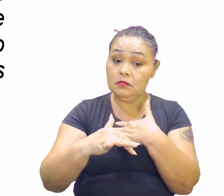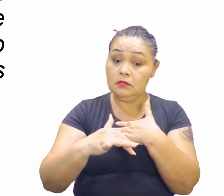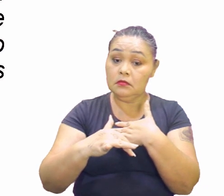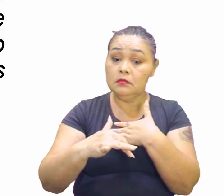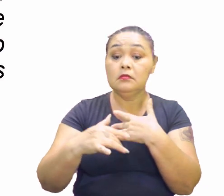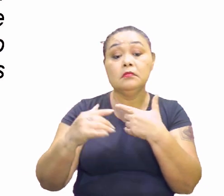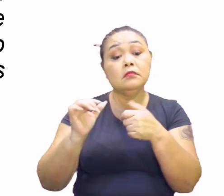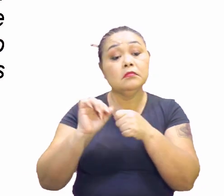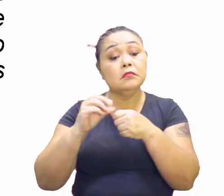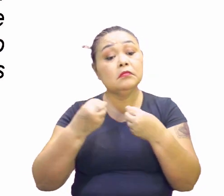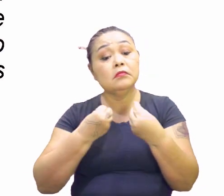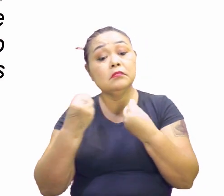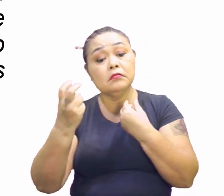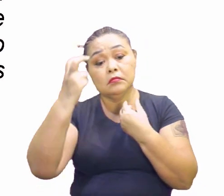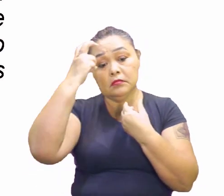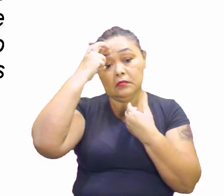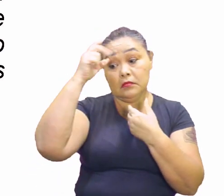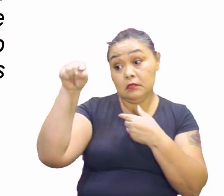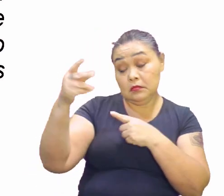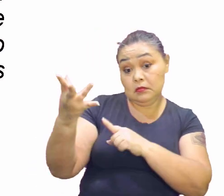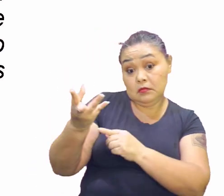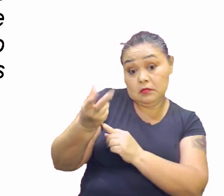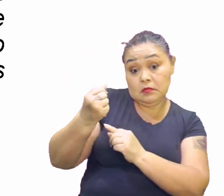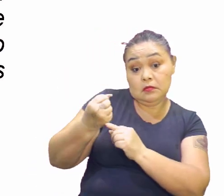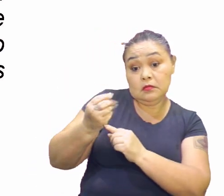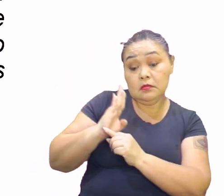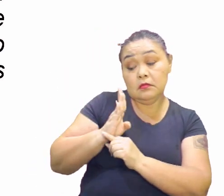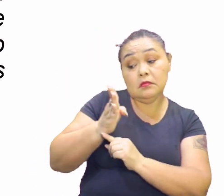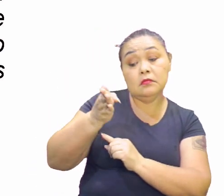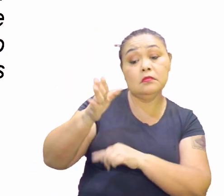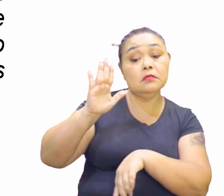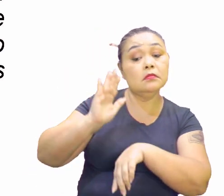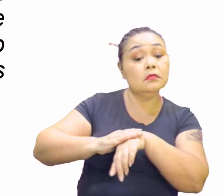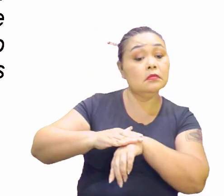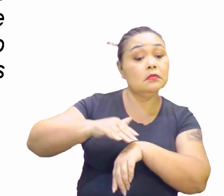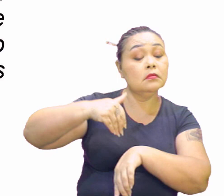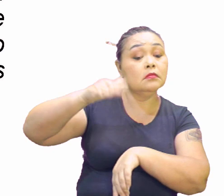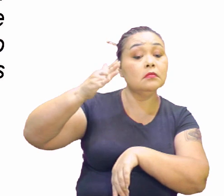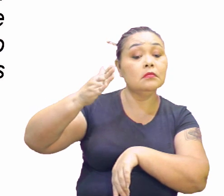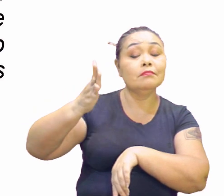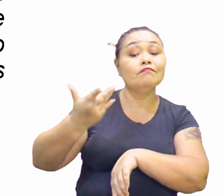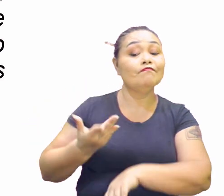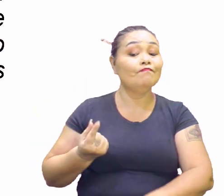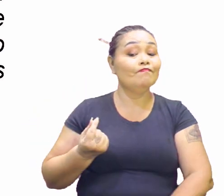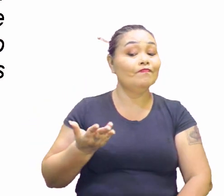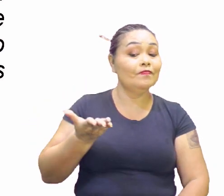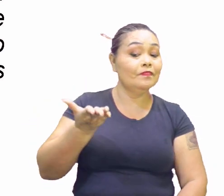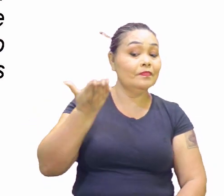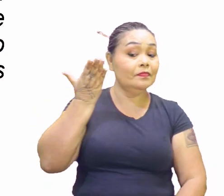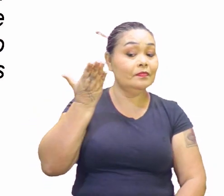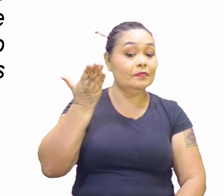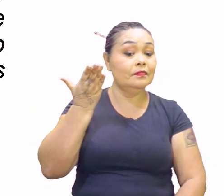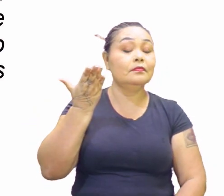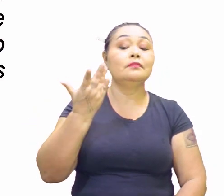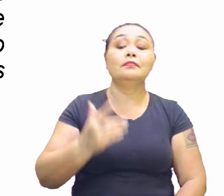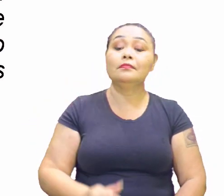centros urbanos e à condição cultural de que a arte é direcionada aos mais